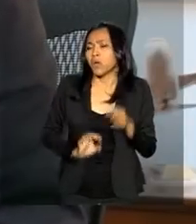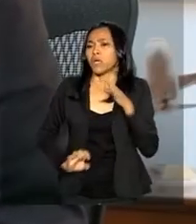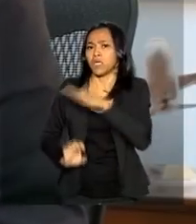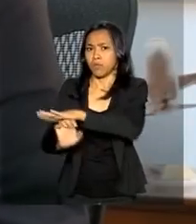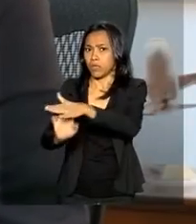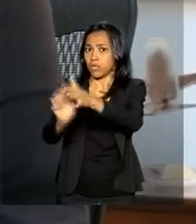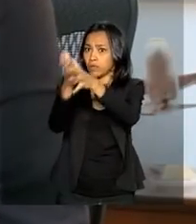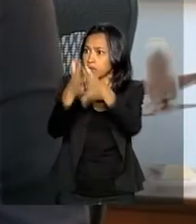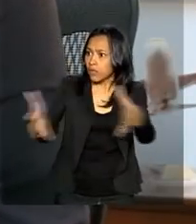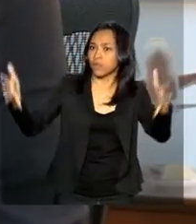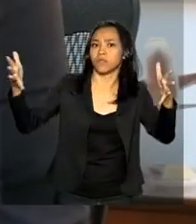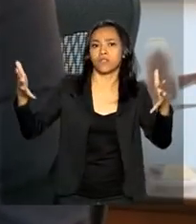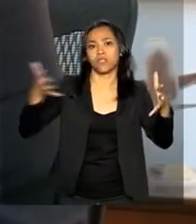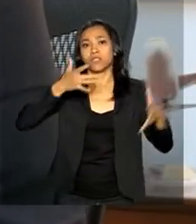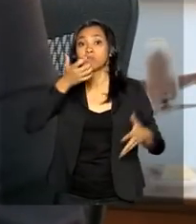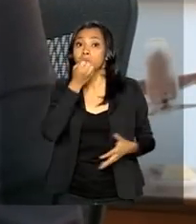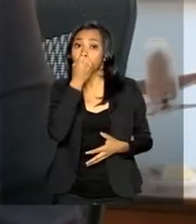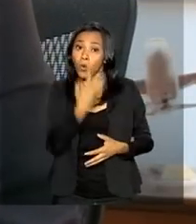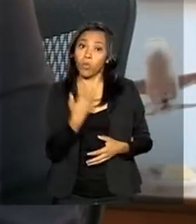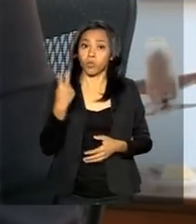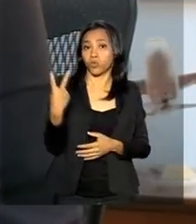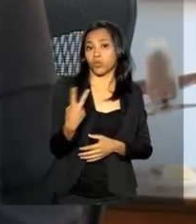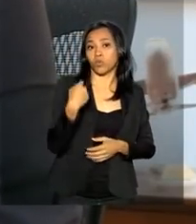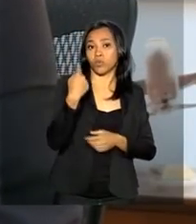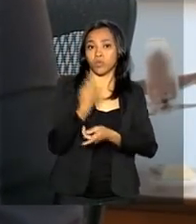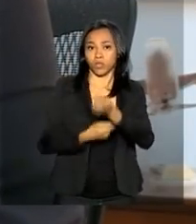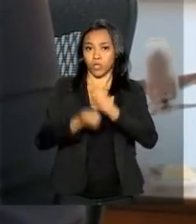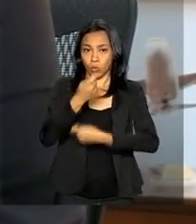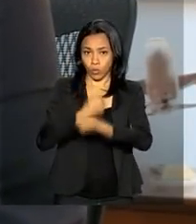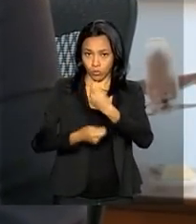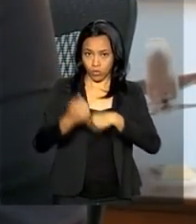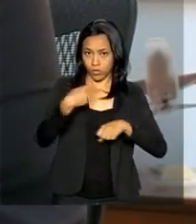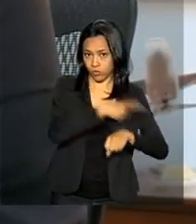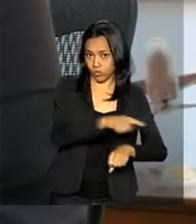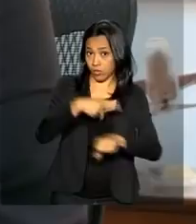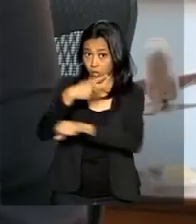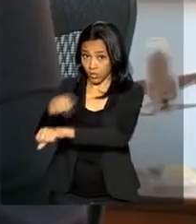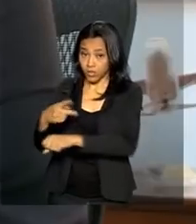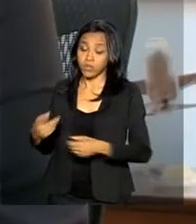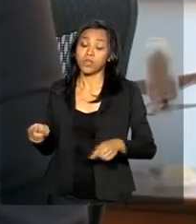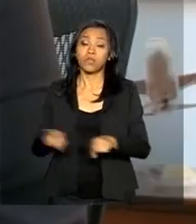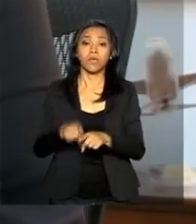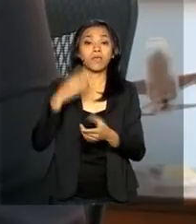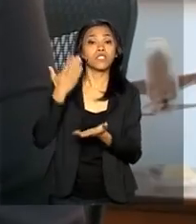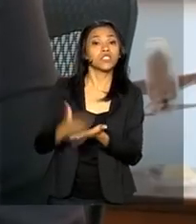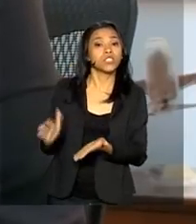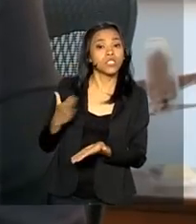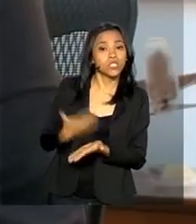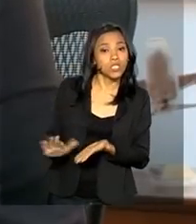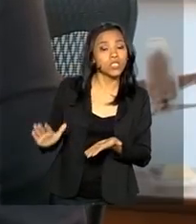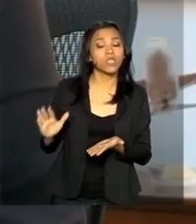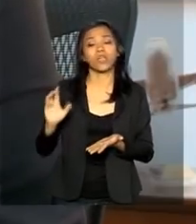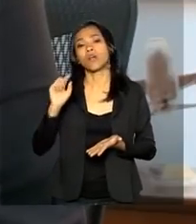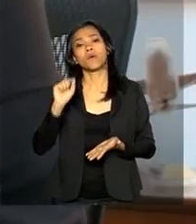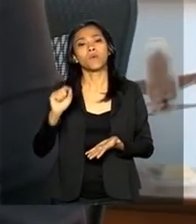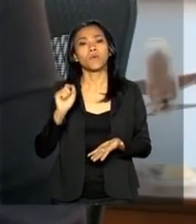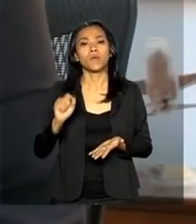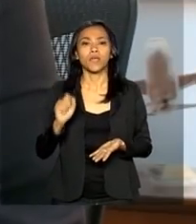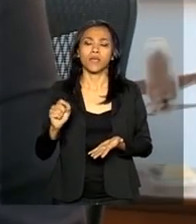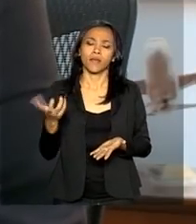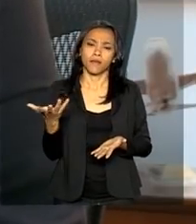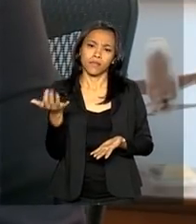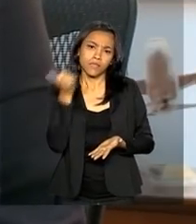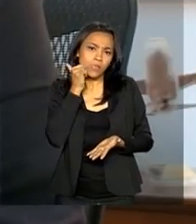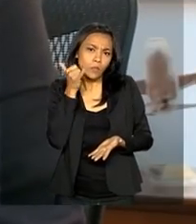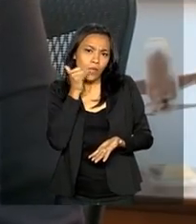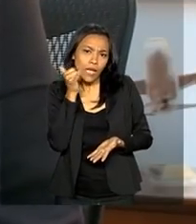das duas economias é um acordo que elimina as eh eh as cobranças de roaming de de celular